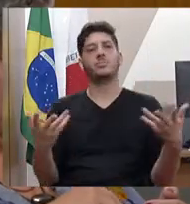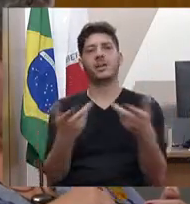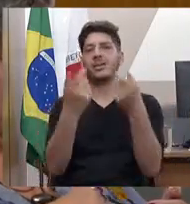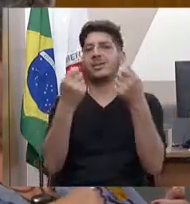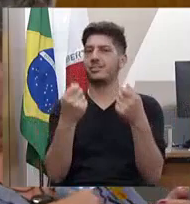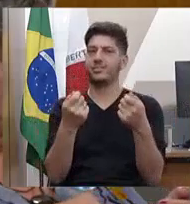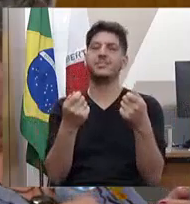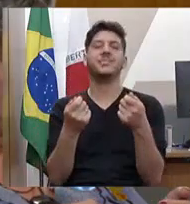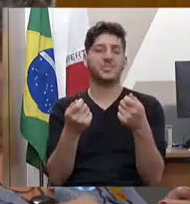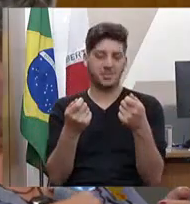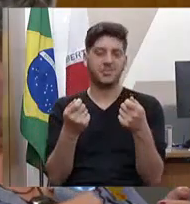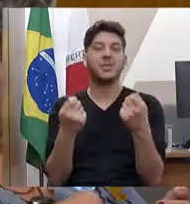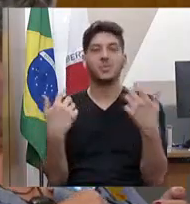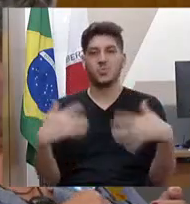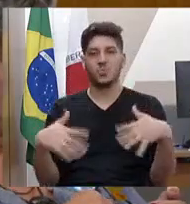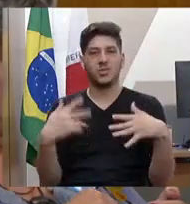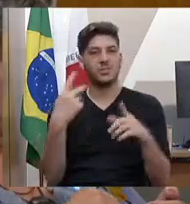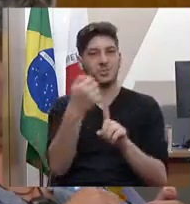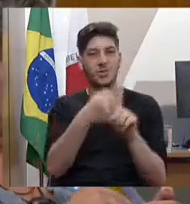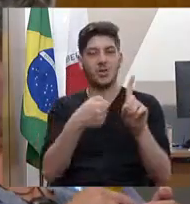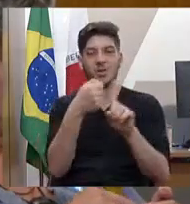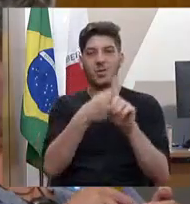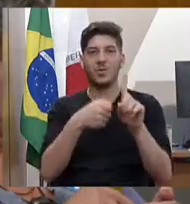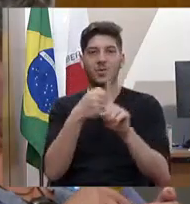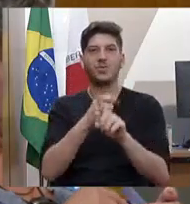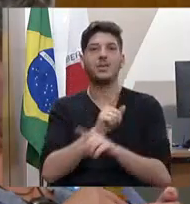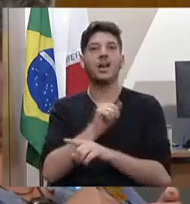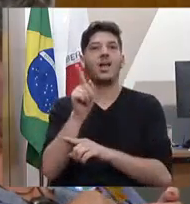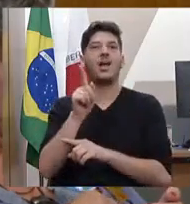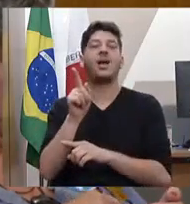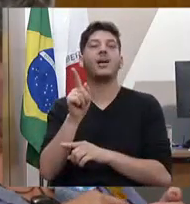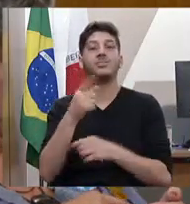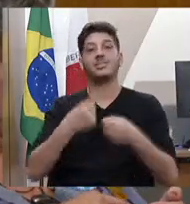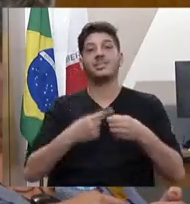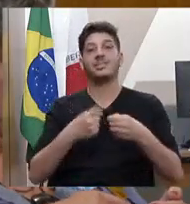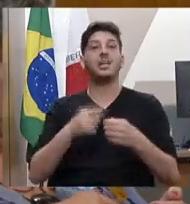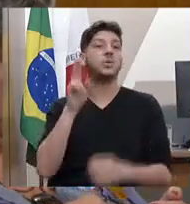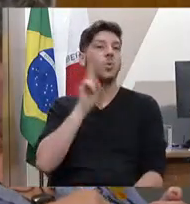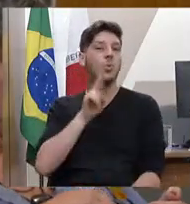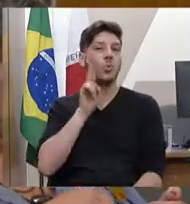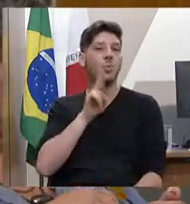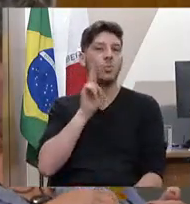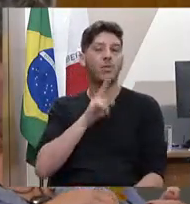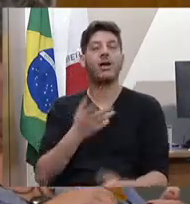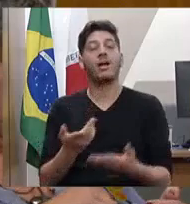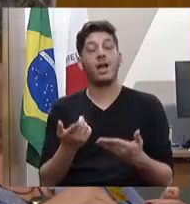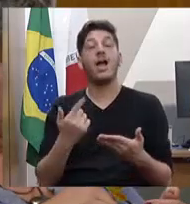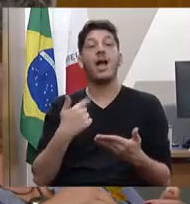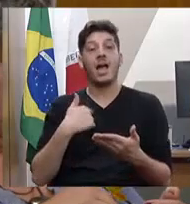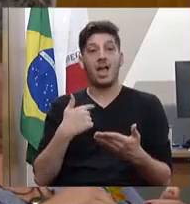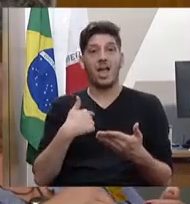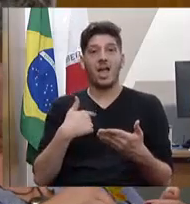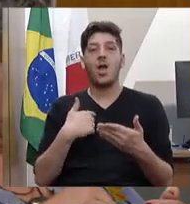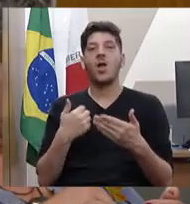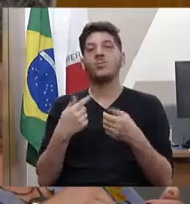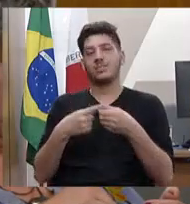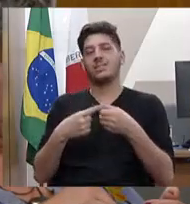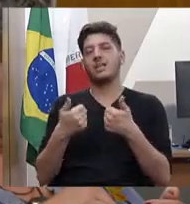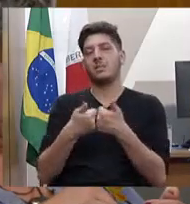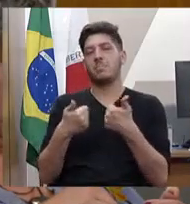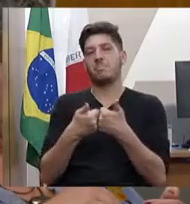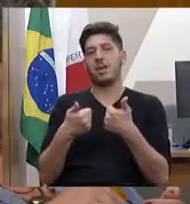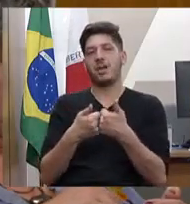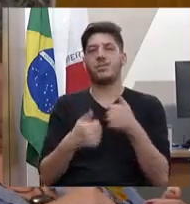sua luta lá na cidade de Ubá e eu sou da região lá de Zona da Mata eu sou de